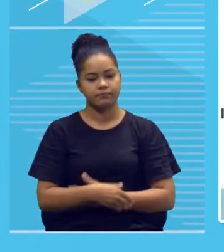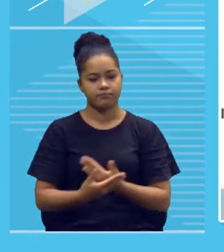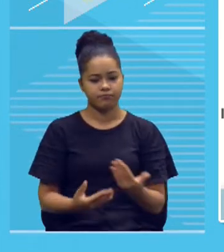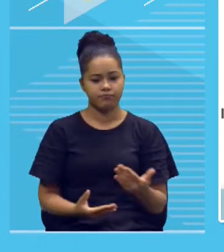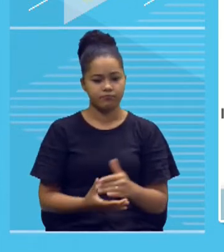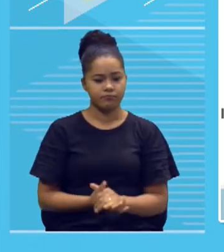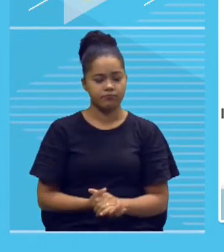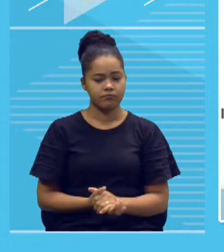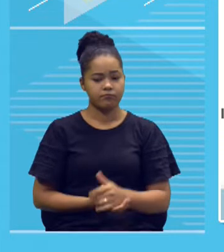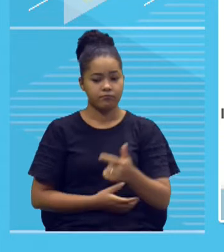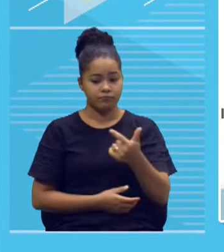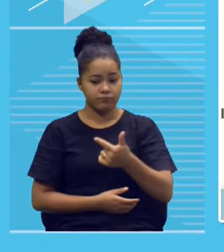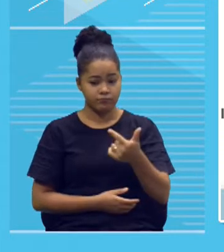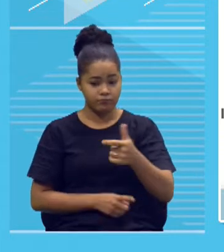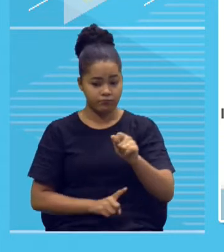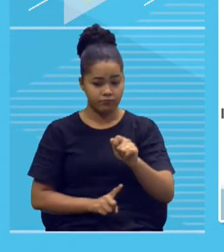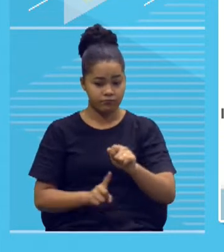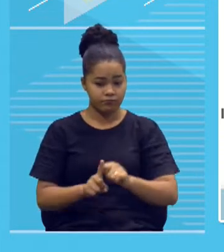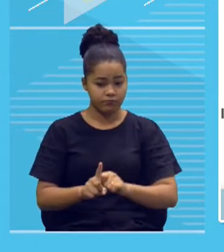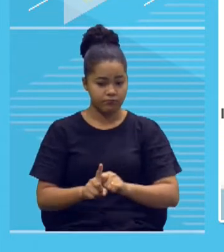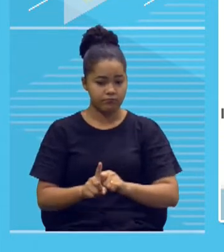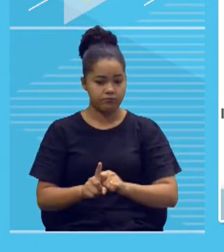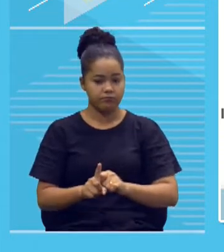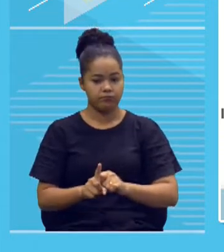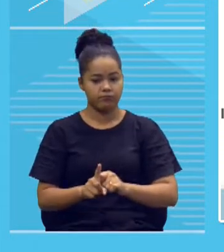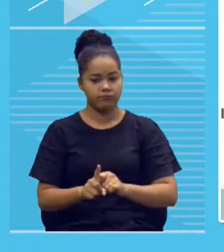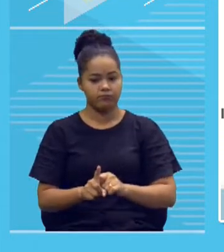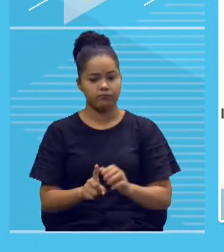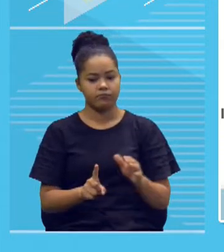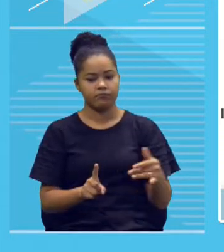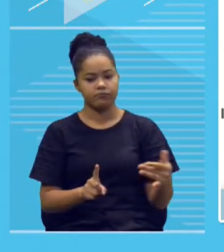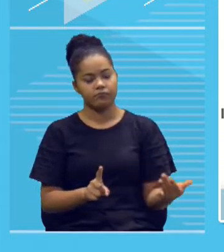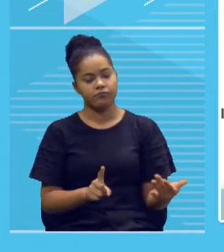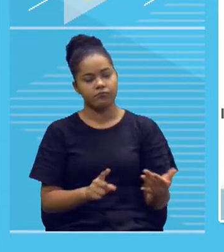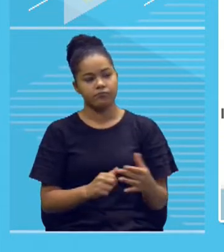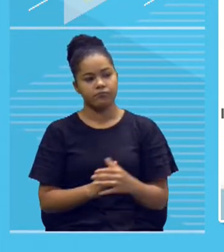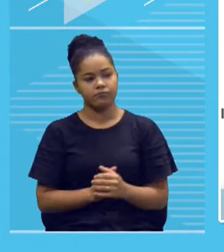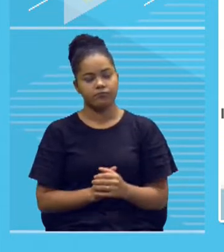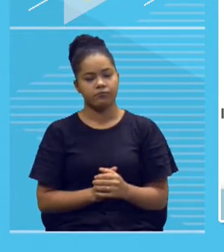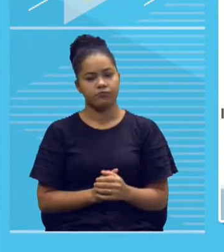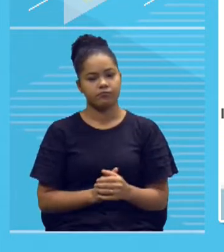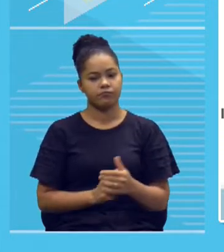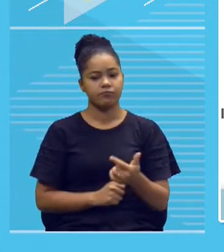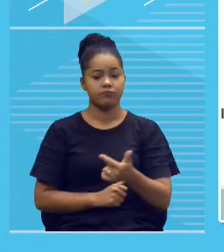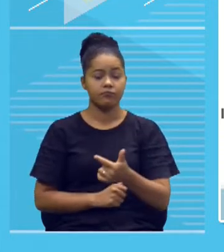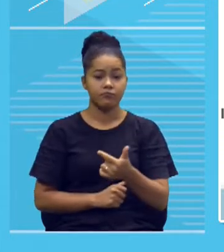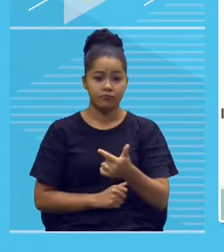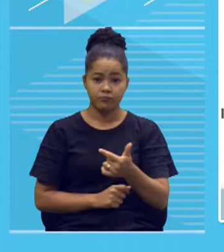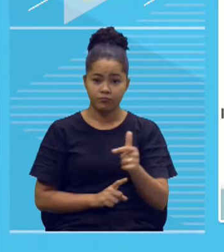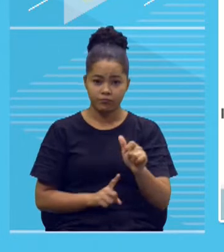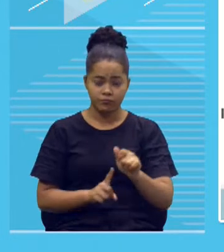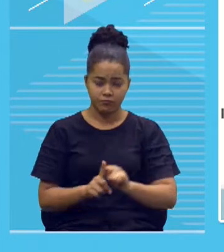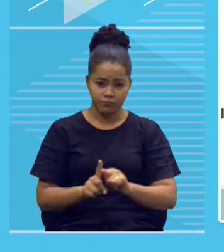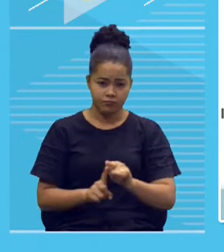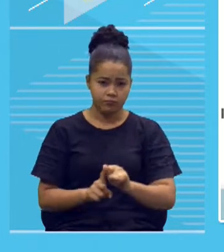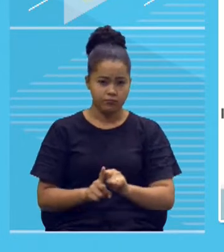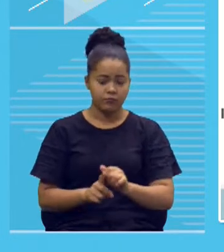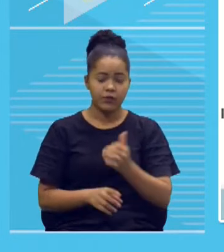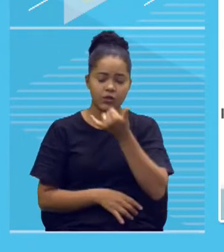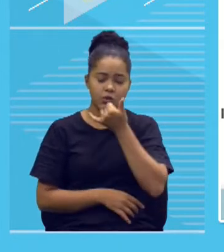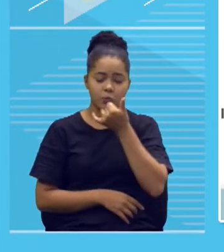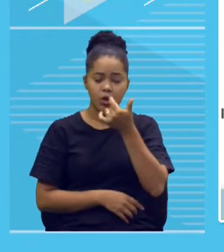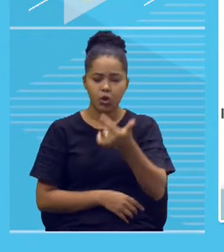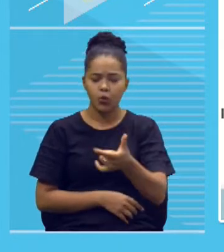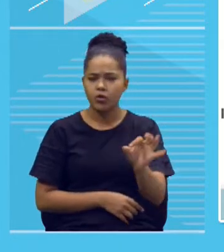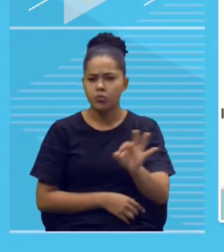segundo mês dois por cento de novo eu não disse para mim que sempre a dois por cento então agora dois por cento de quanto o que é que você acha